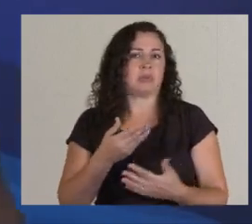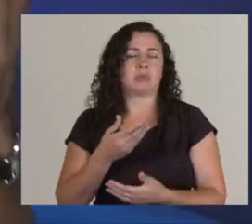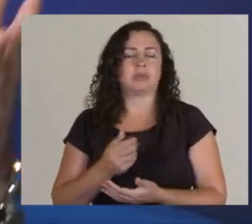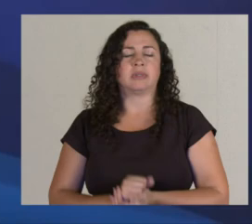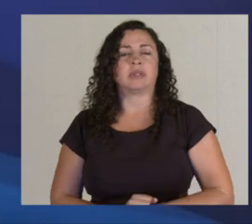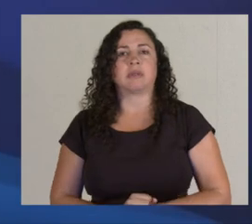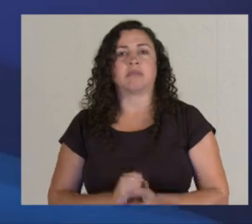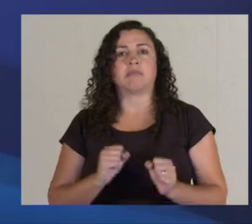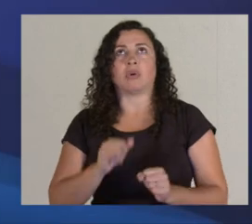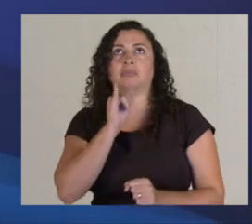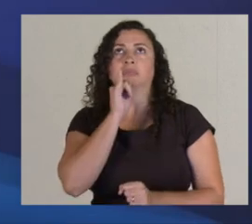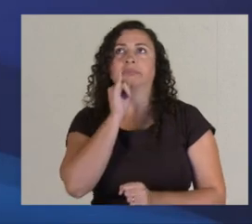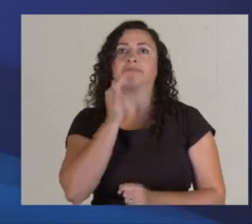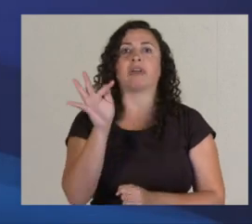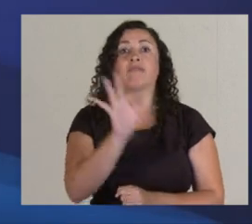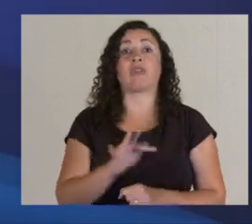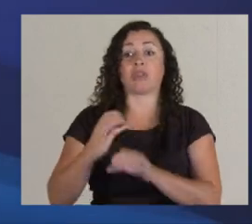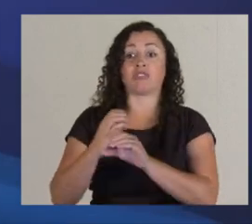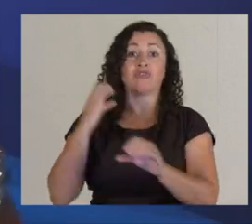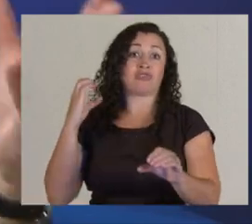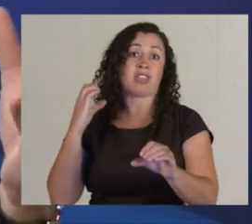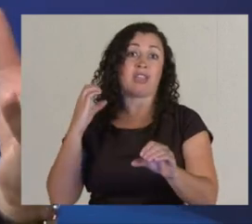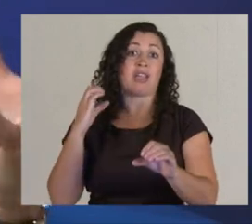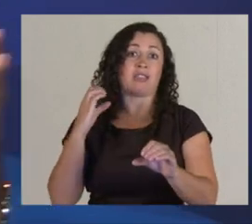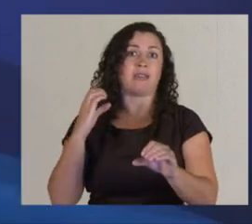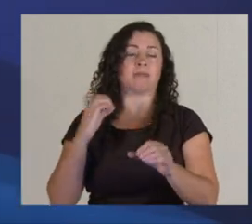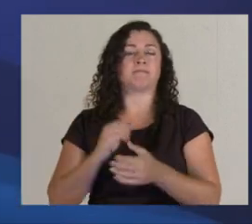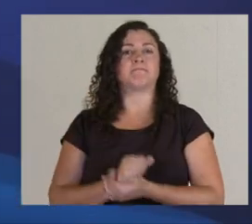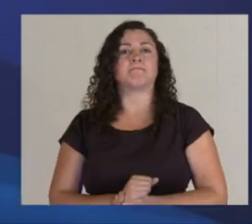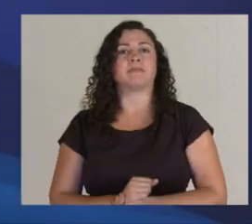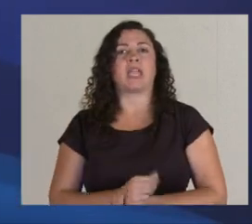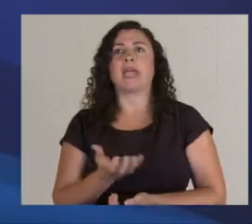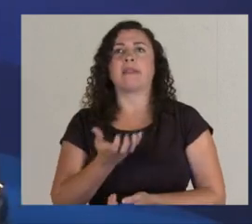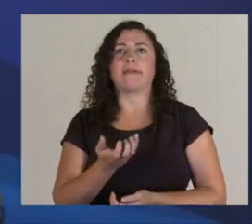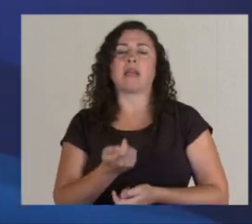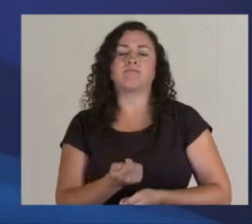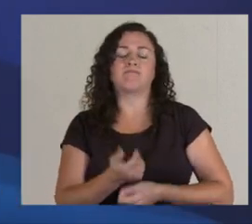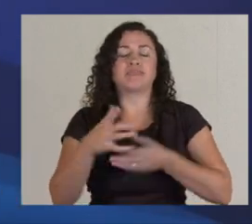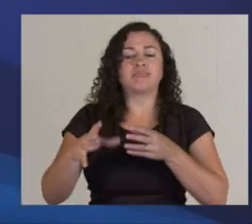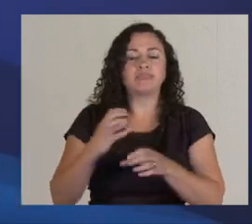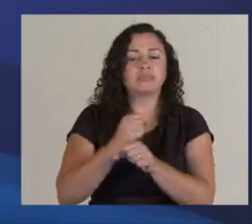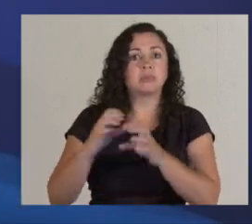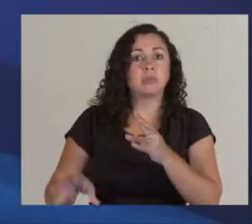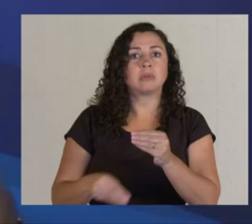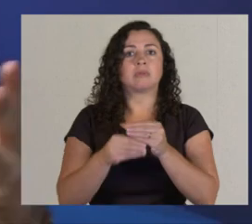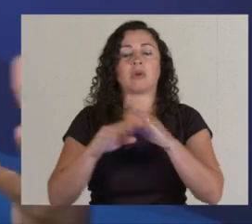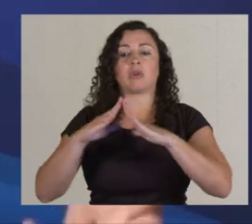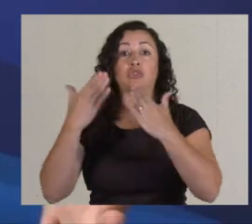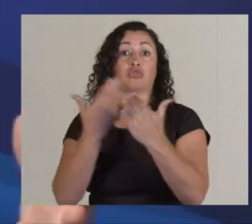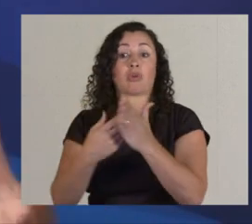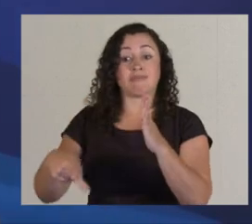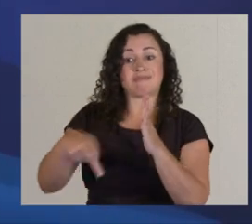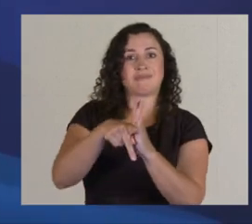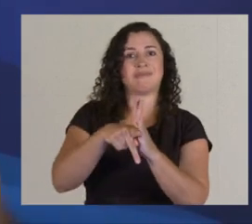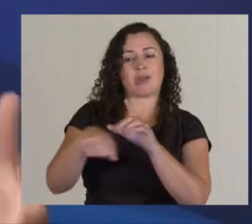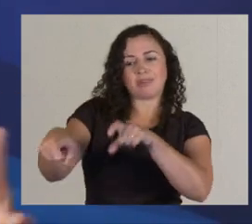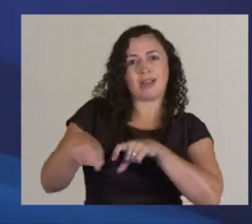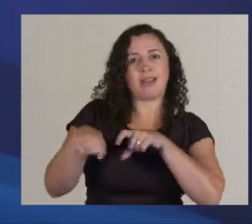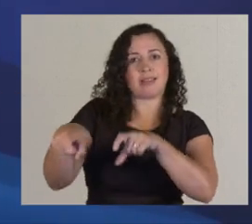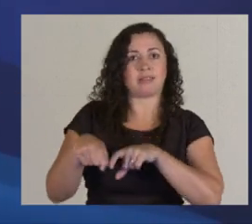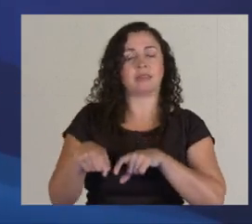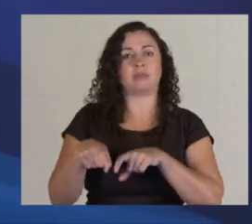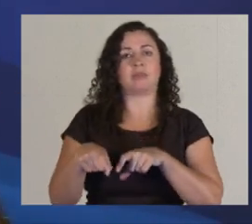concretas. Hipoteticamente, a Faculdade de Engenharia Agrícola quer, por exemplo, bonificar estudantes que venham de escolas agrícolas de